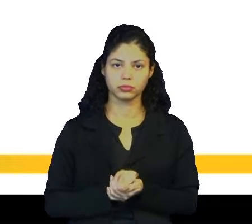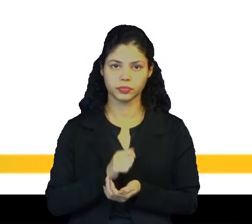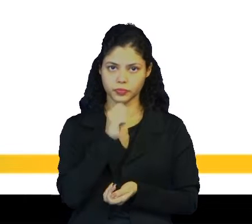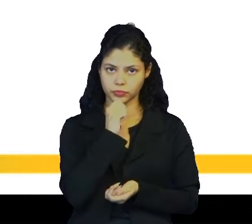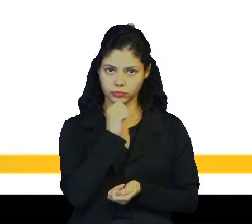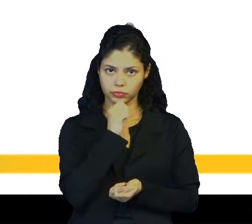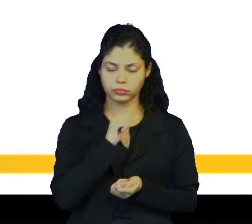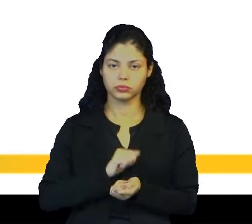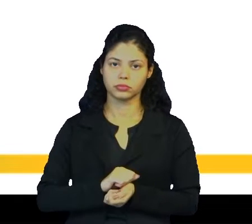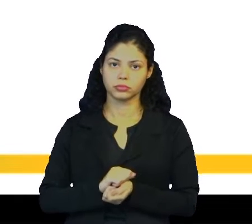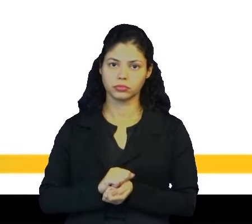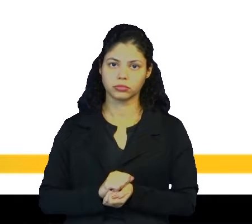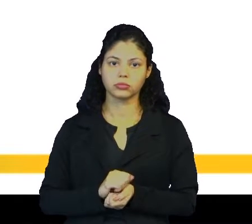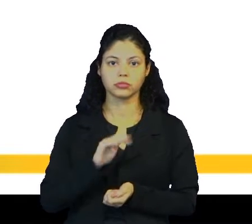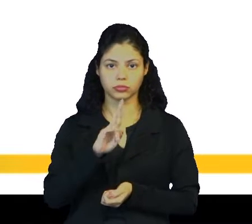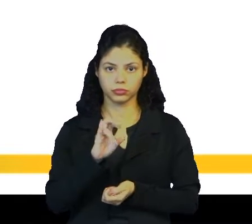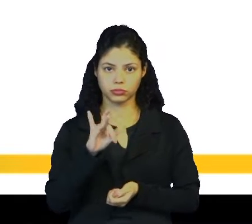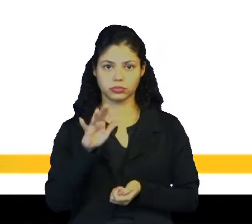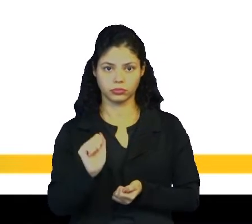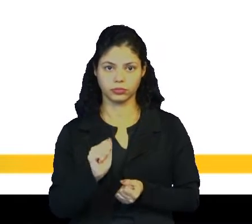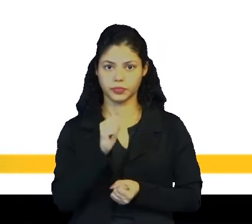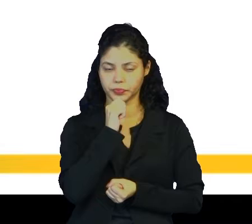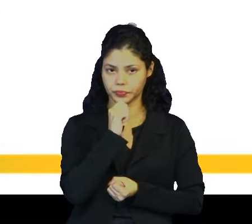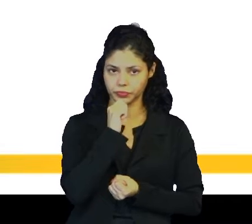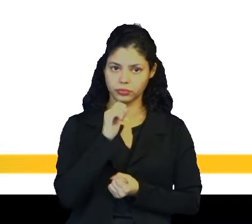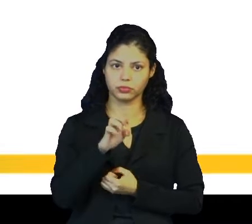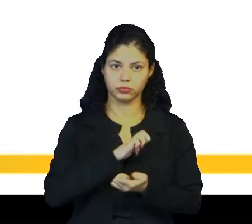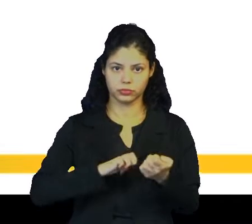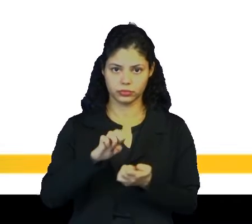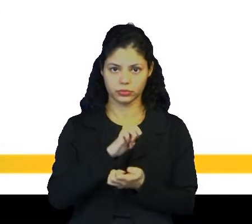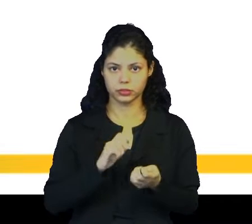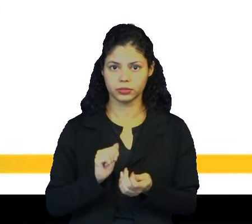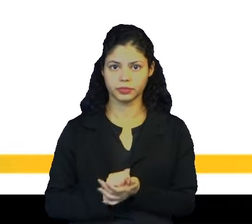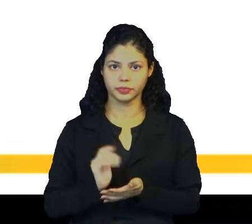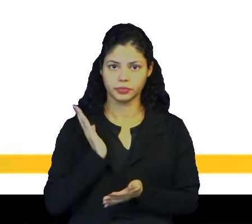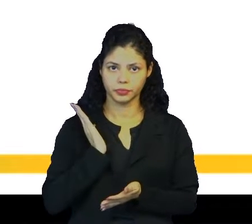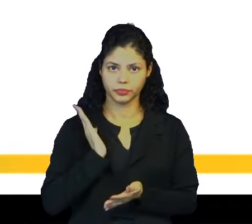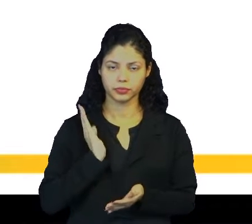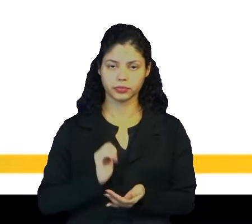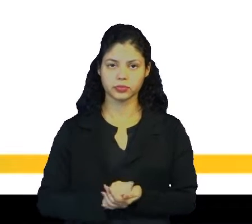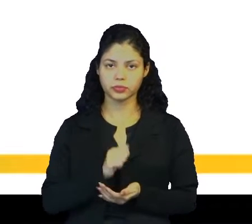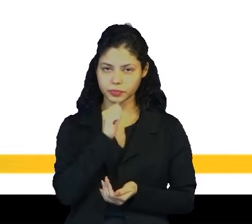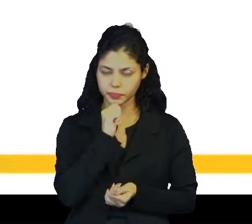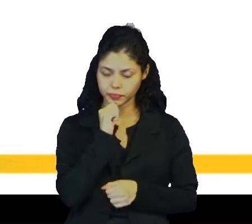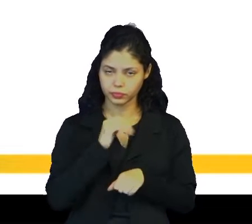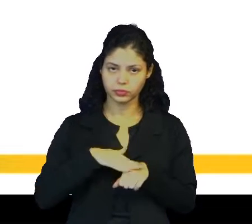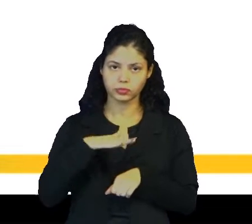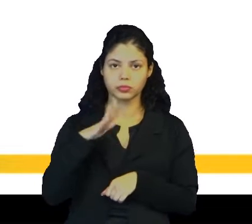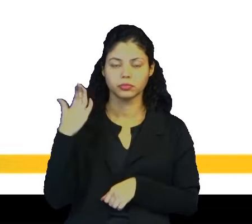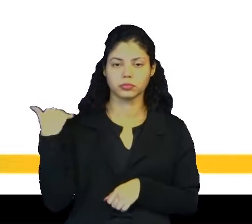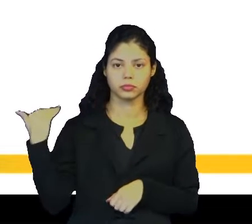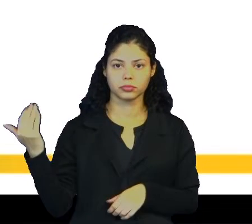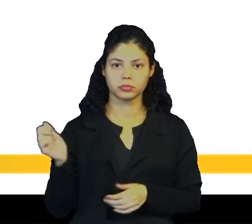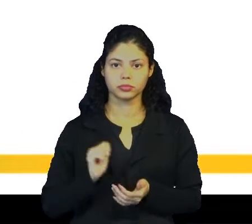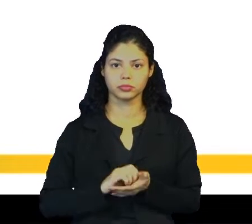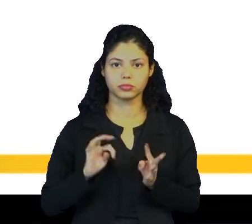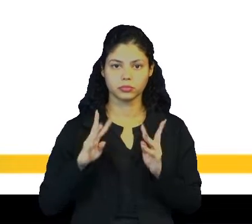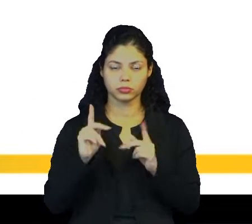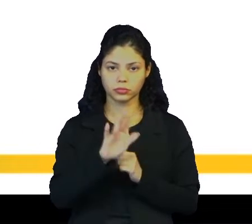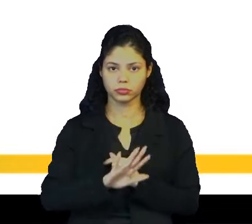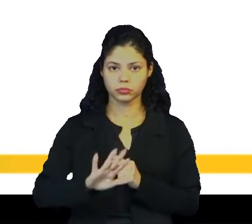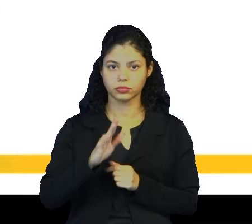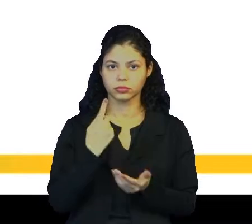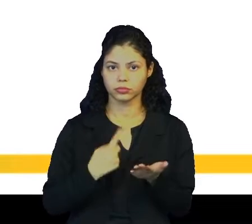Inglaterra. Depois, houve a Revolução Burguesa mais famosa de todas, que marca justamente